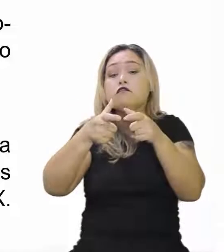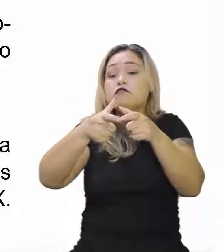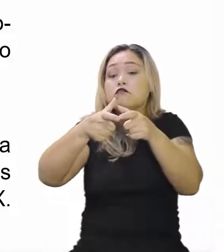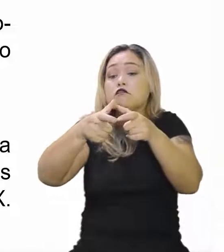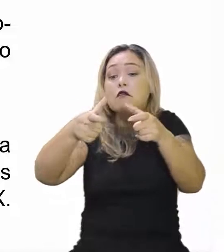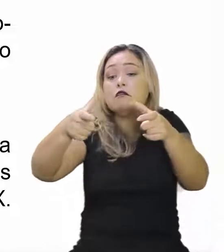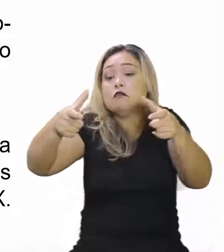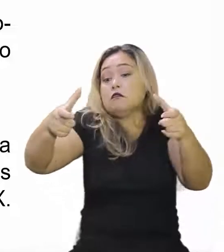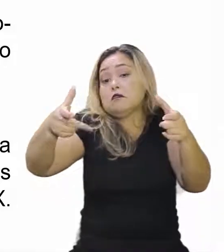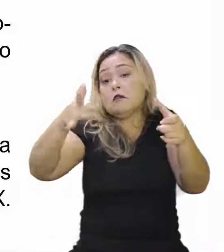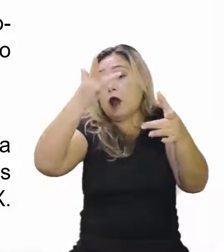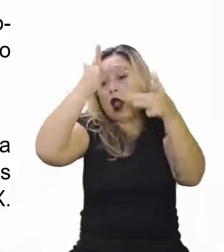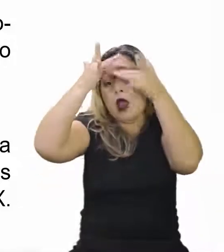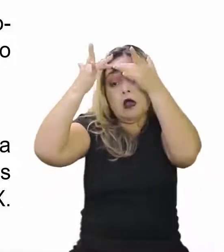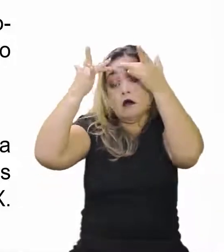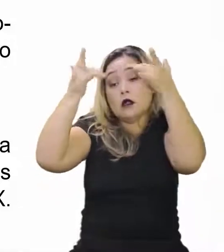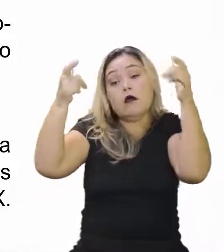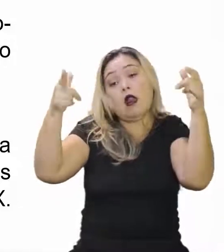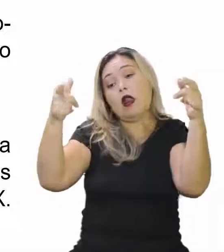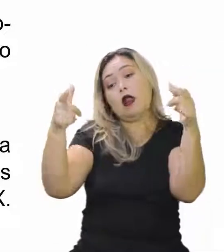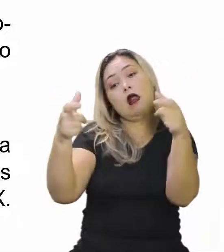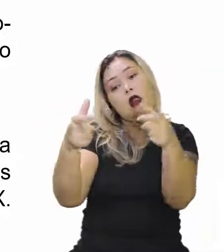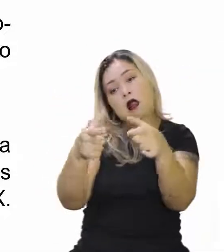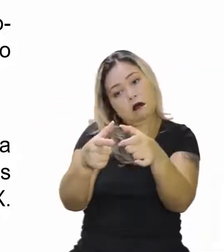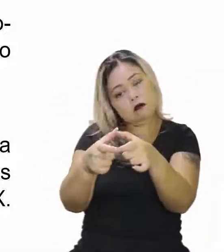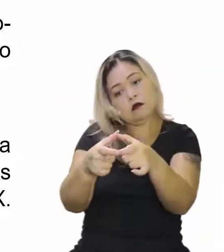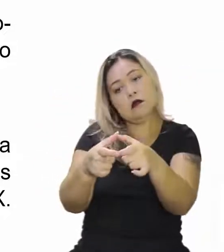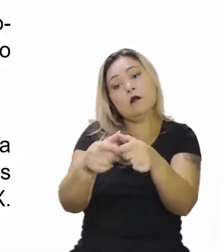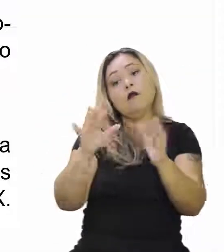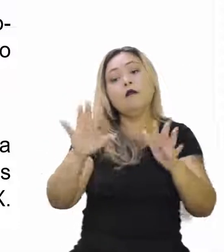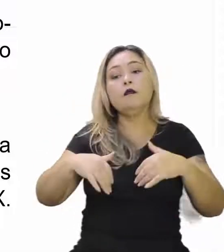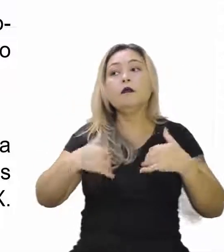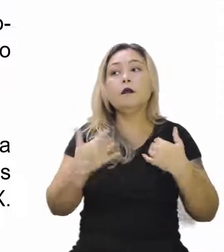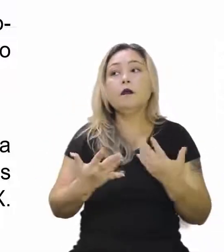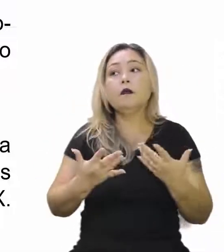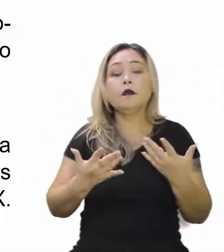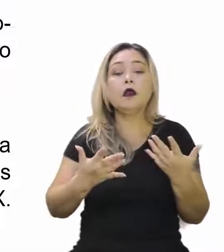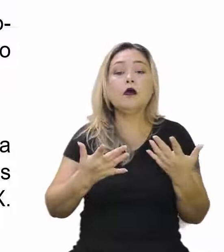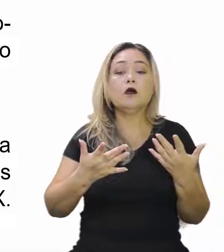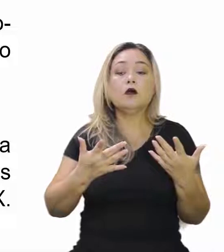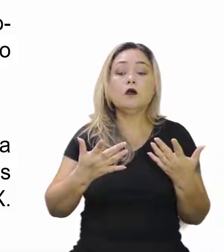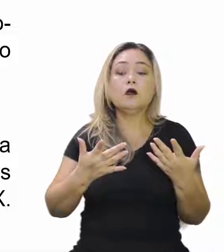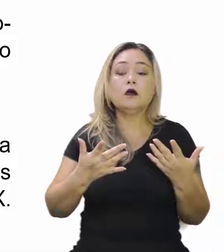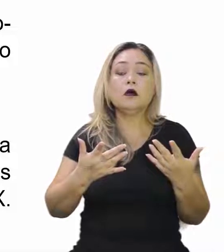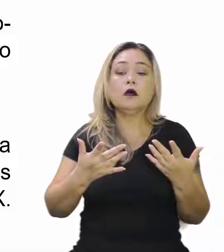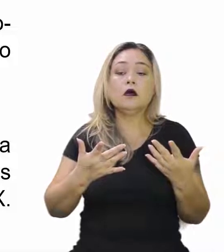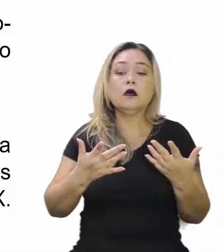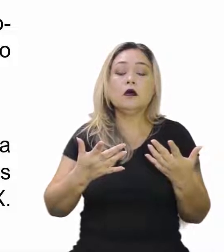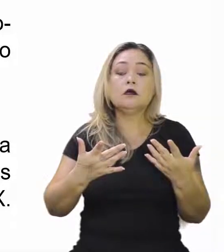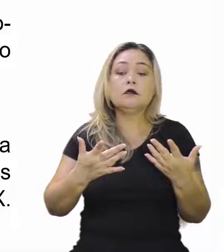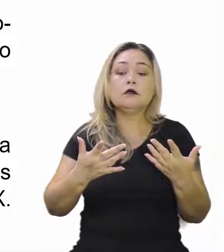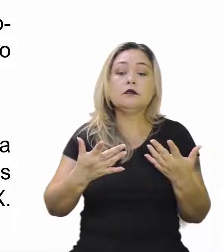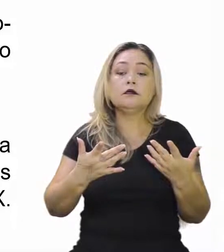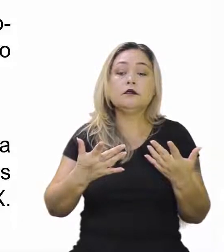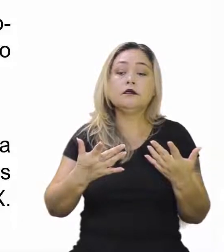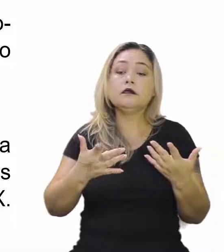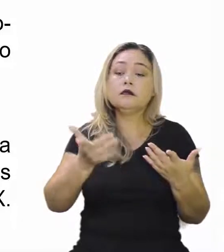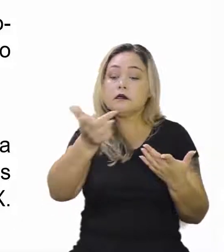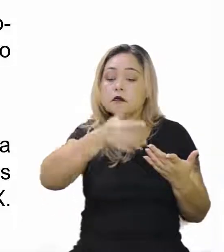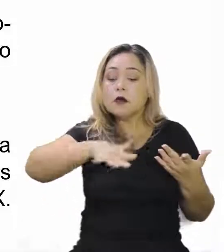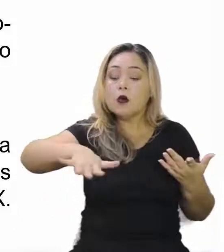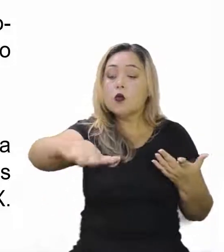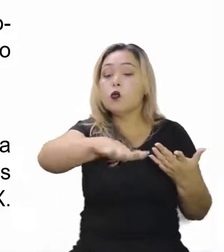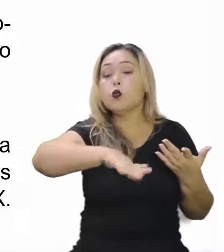grandes núcleos de povoamento. É tanto que se tornou quase que um